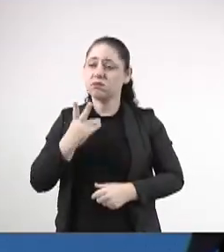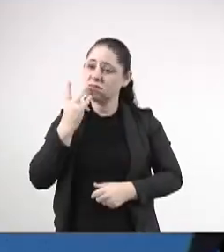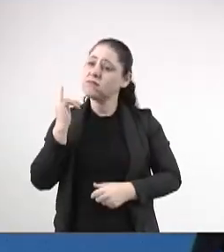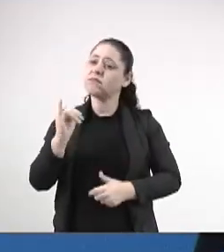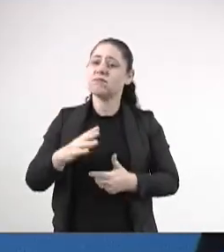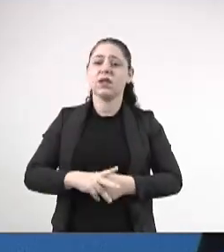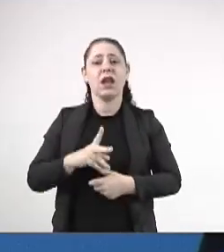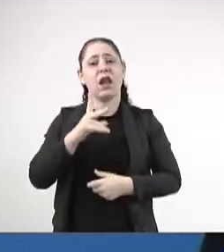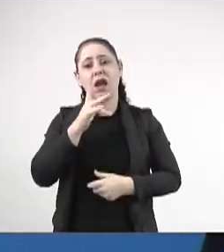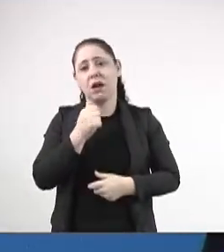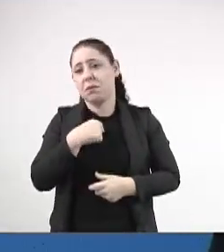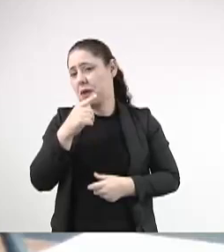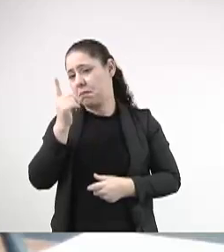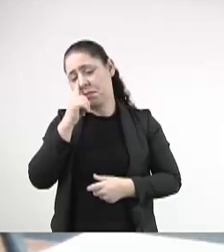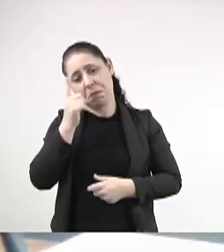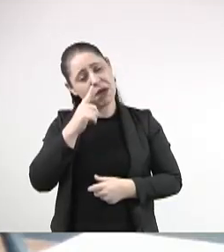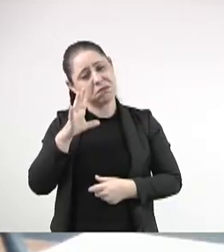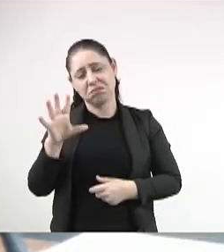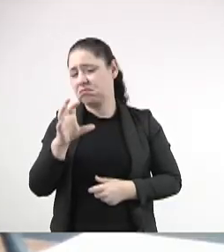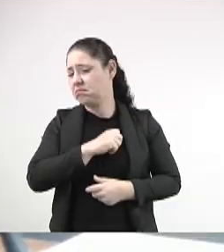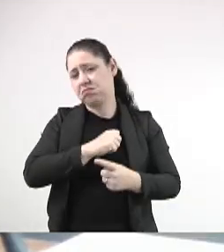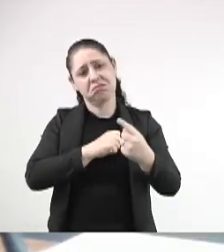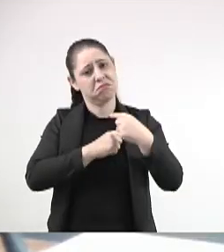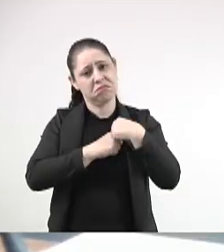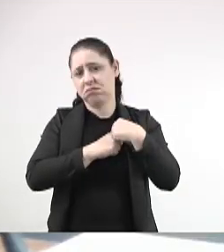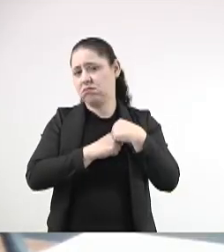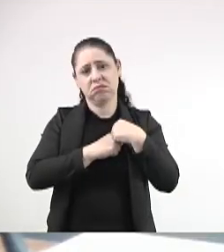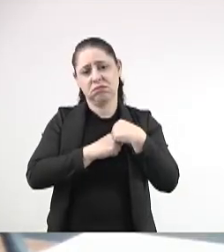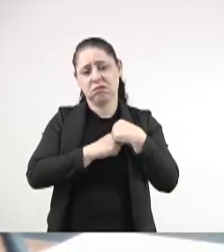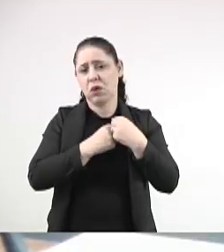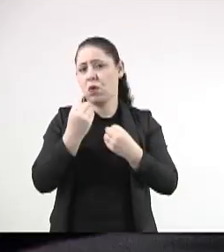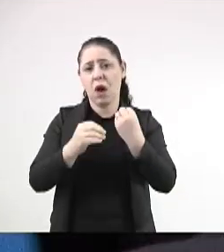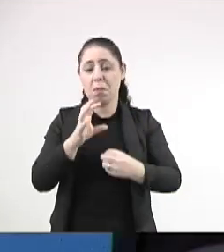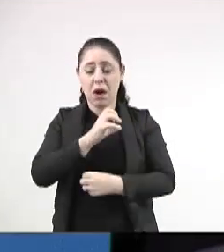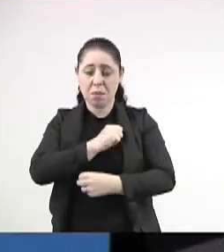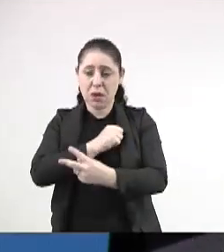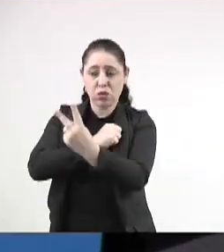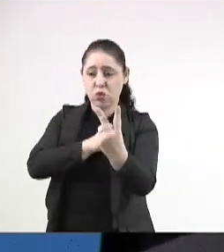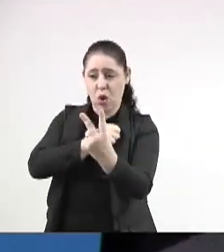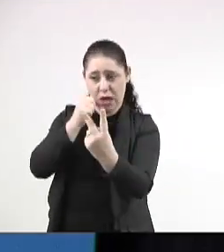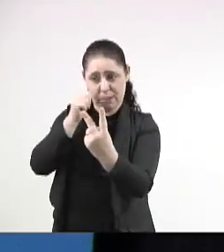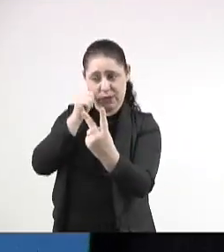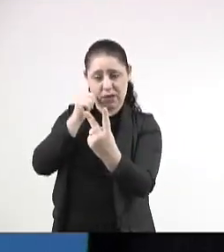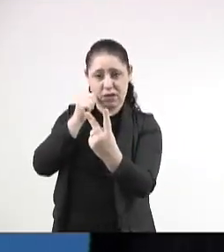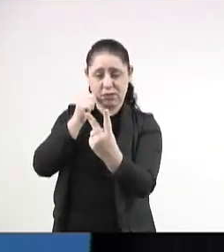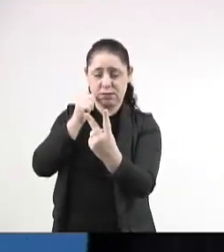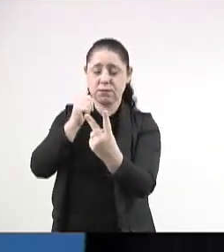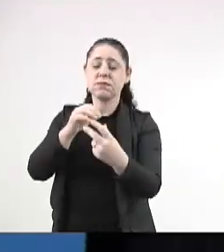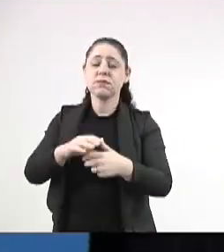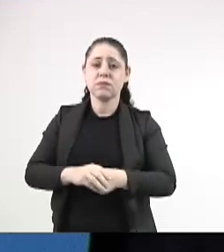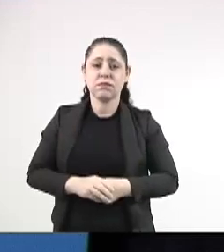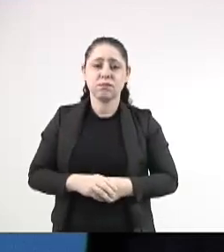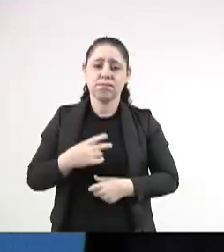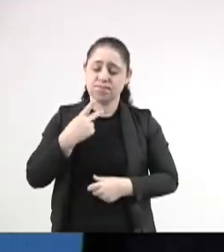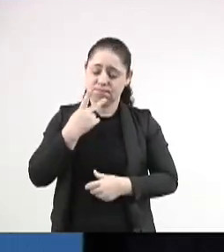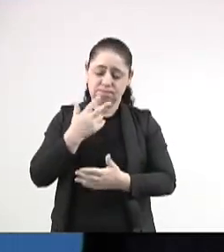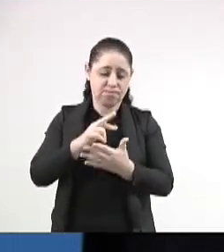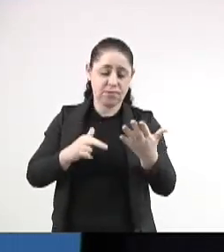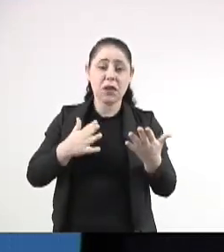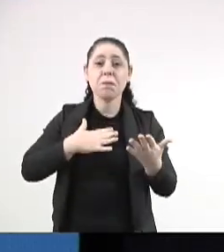hoje: Lia, a minha mãe não me ama como ela ama minhas 2 irmãs. O relato dessa